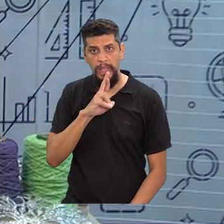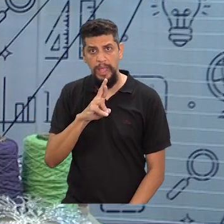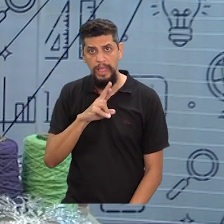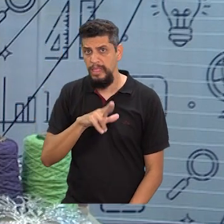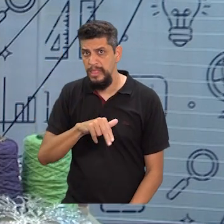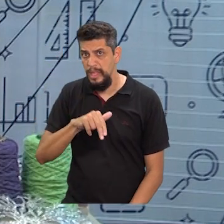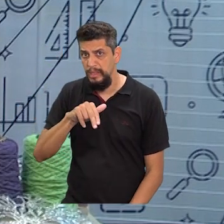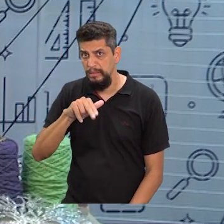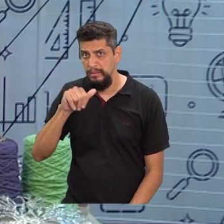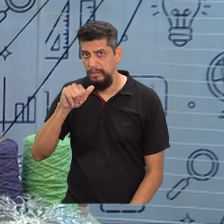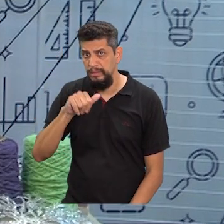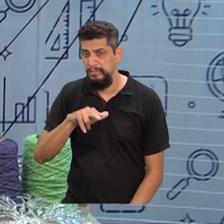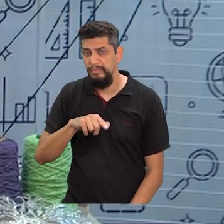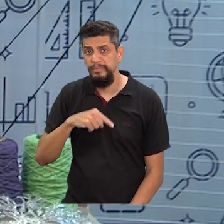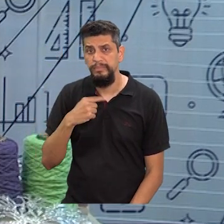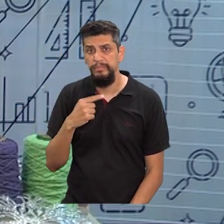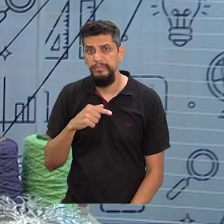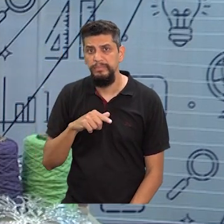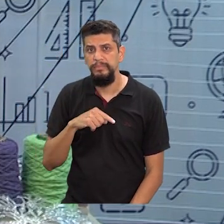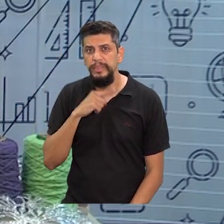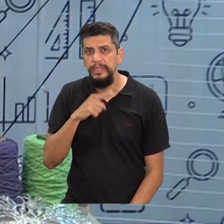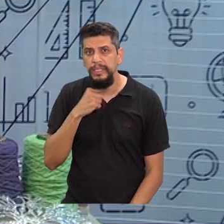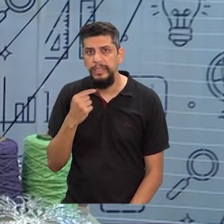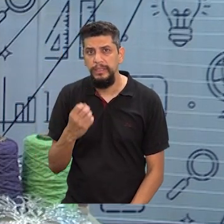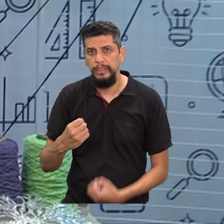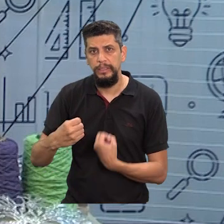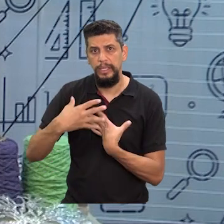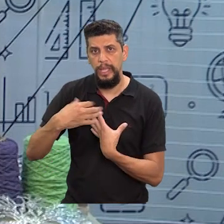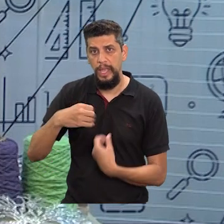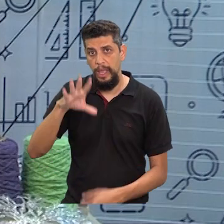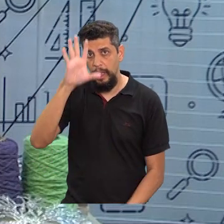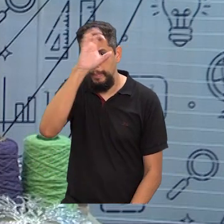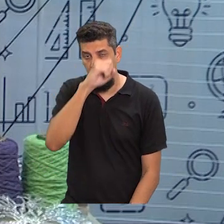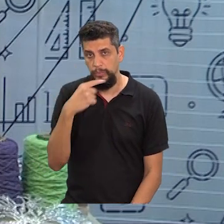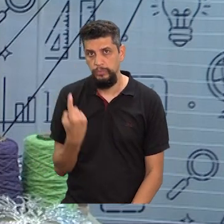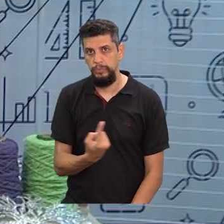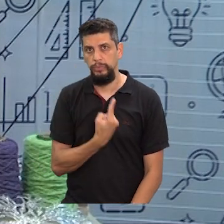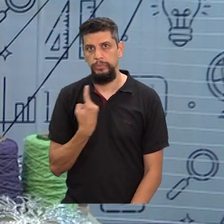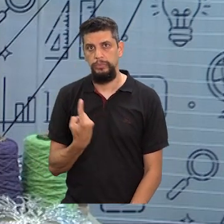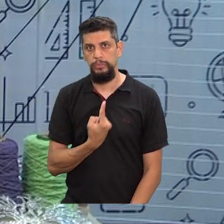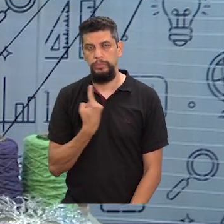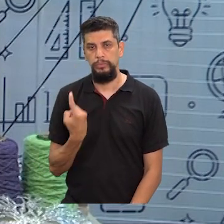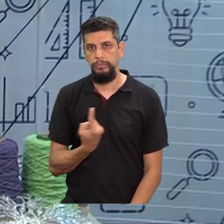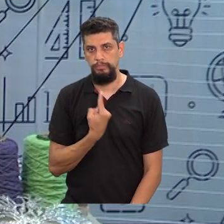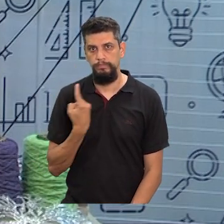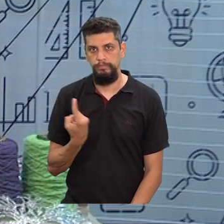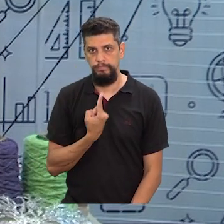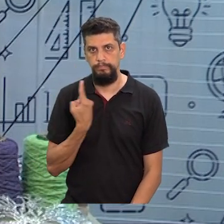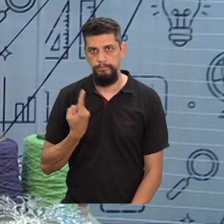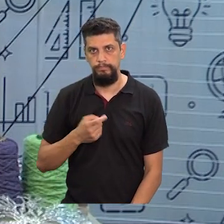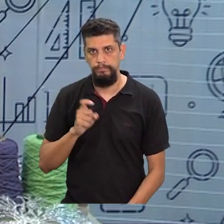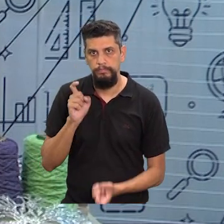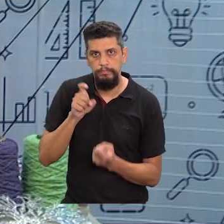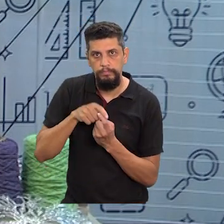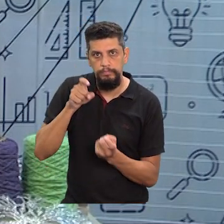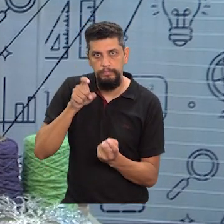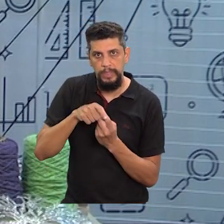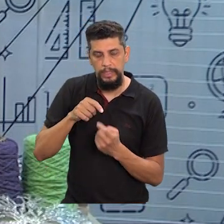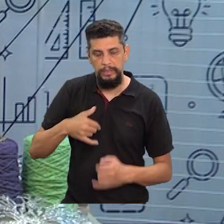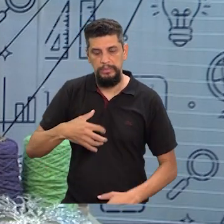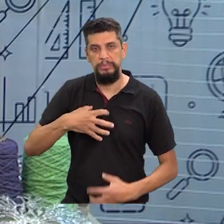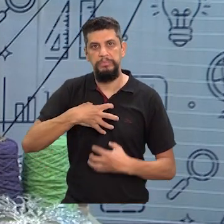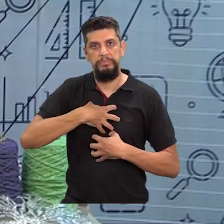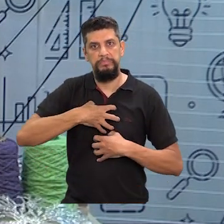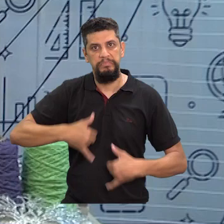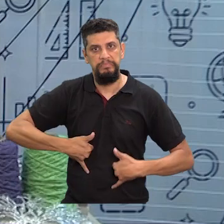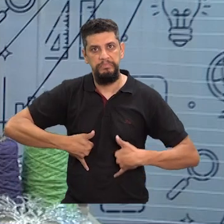respondia o quê? Que ninguém ensinou, que ela aprendeu sozinha. Não, fui eu que aprendi. Enfim, que ela, né, aprendeu a tecer sozinha. Então, o sentimento